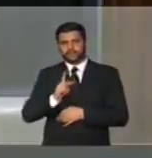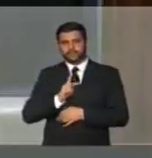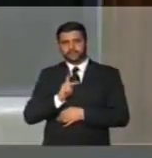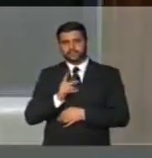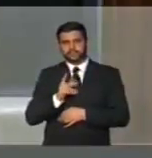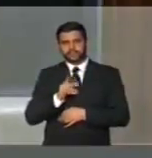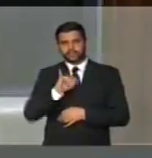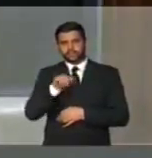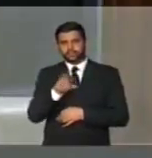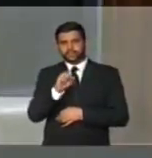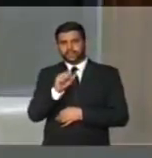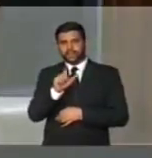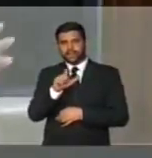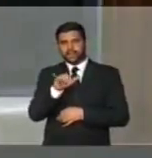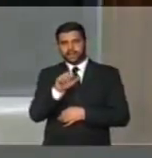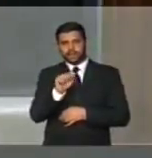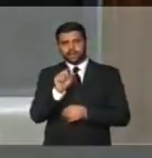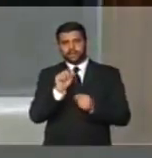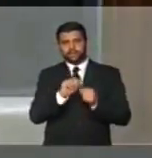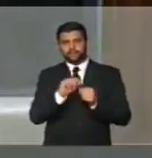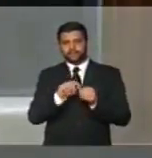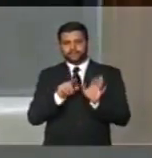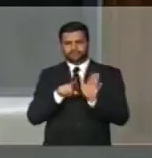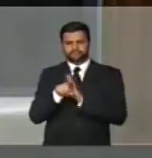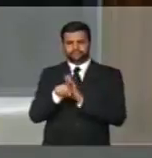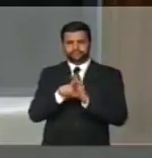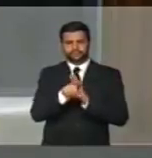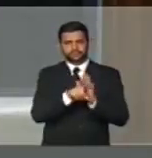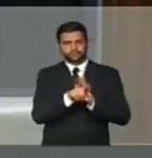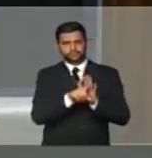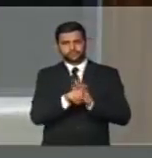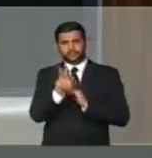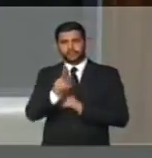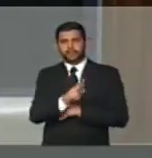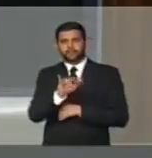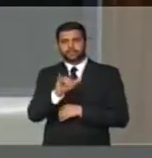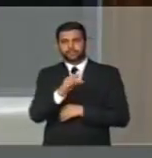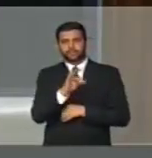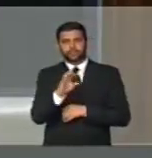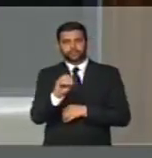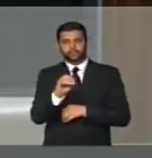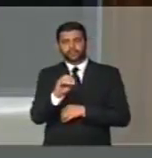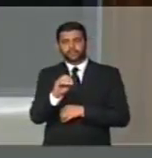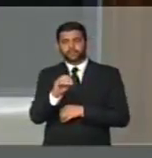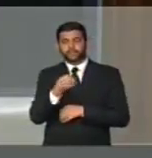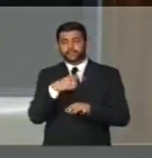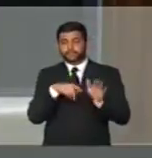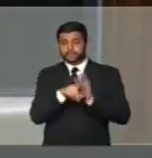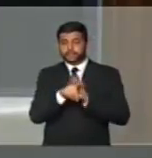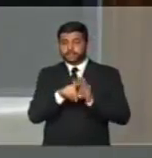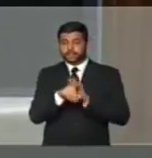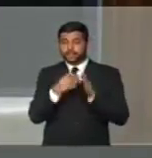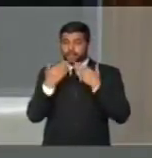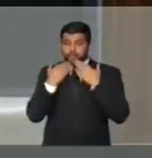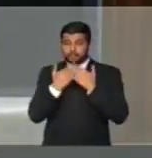da República, Zé Alencar, que fez esse levantamento para Luiz Couto, e esse levantamento ele